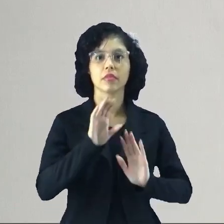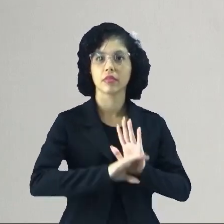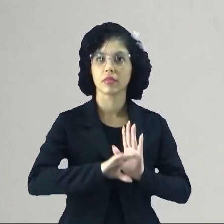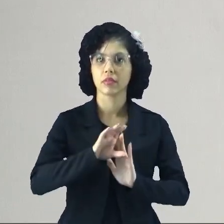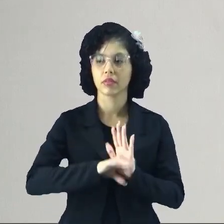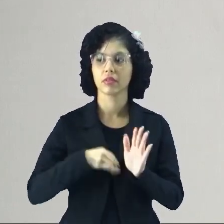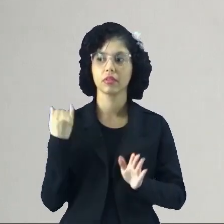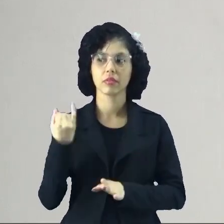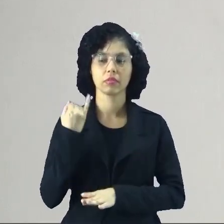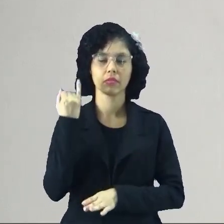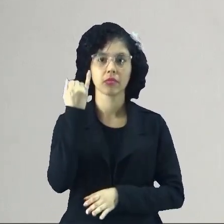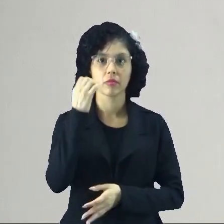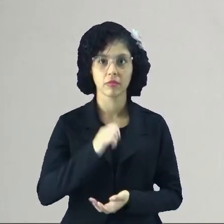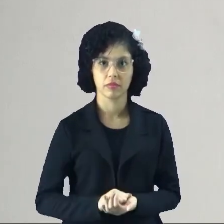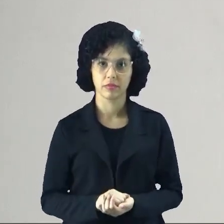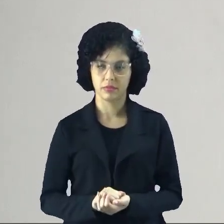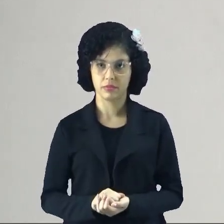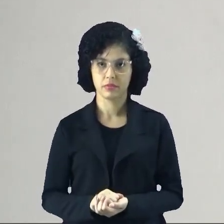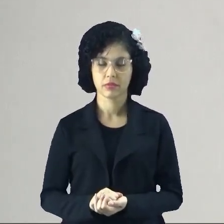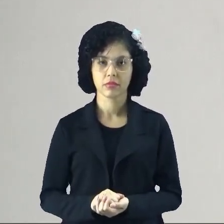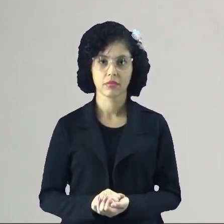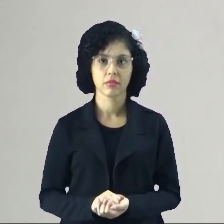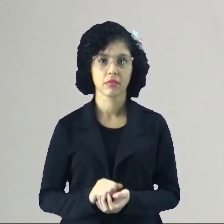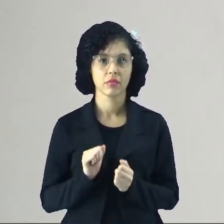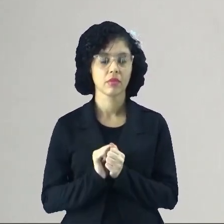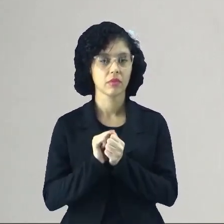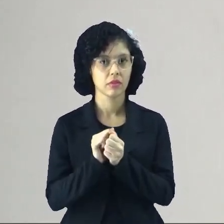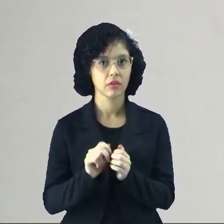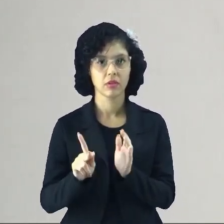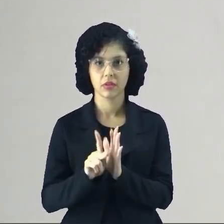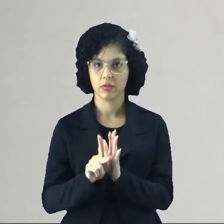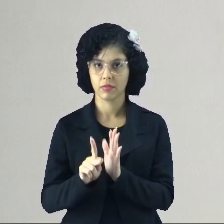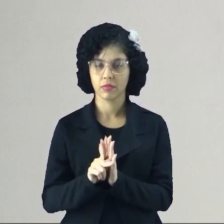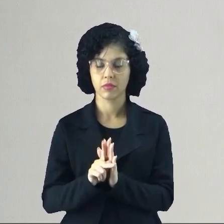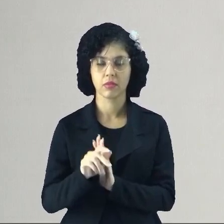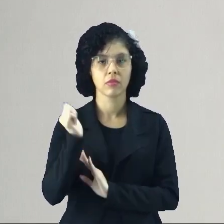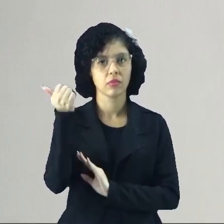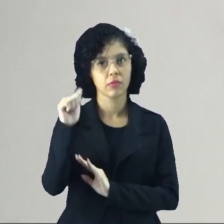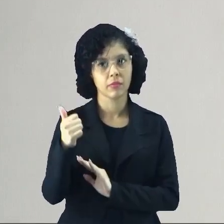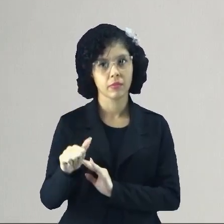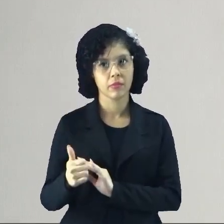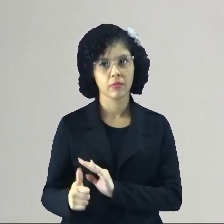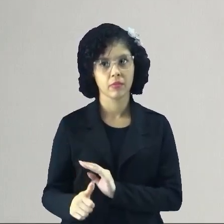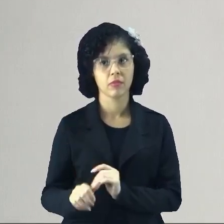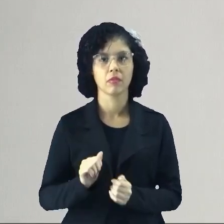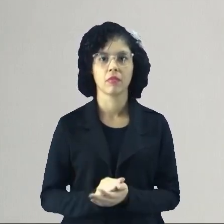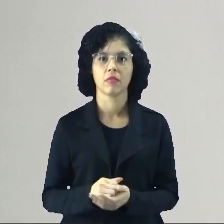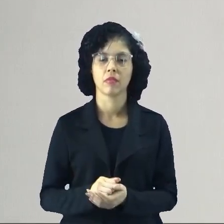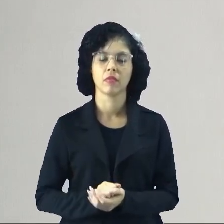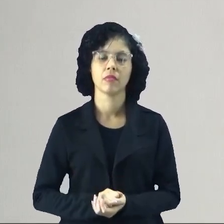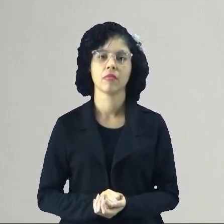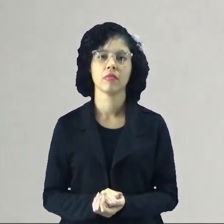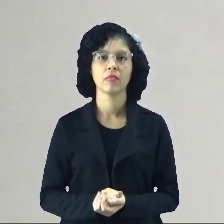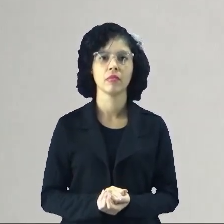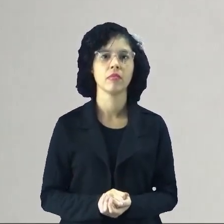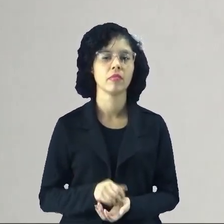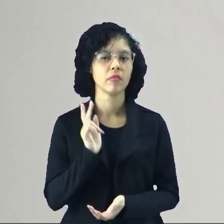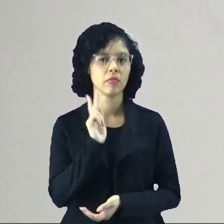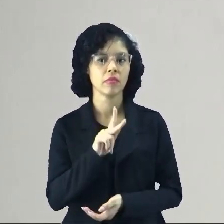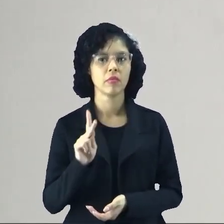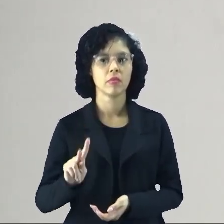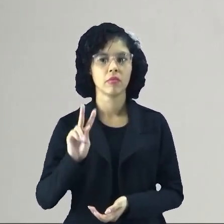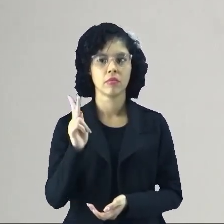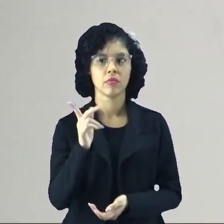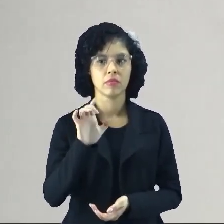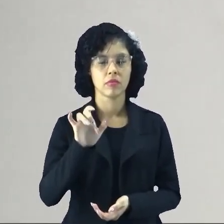conteúdos muito importantes que estarão realmente nessa avaliação tão importante que está se aproximando. Eu sou o professor